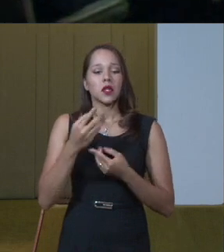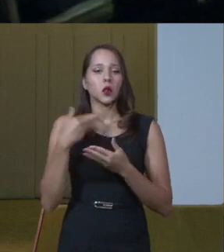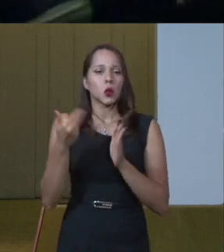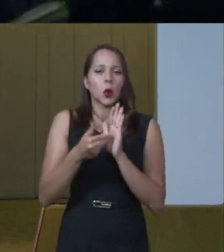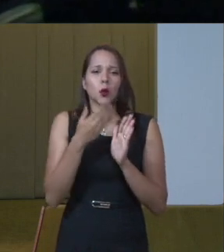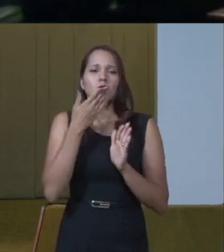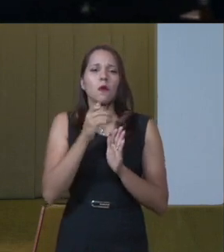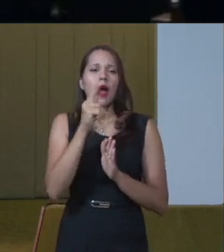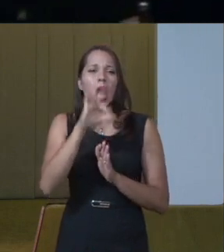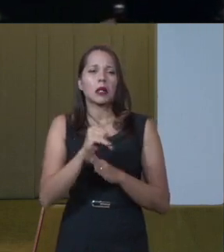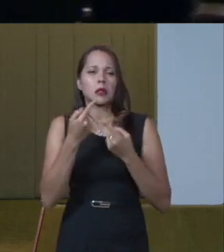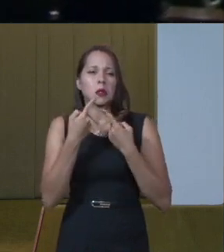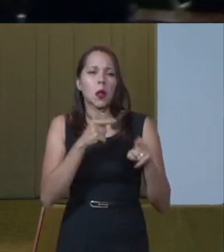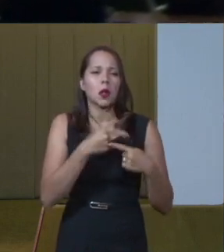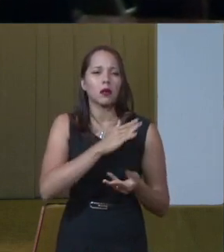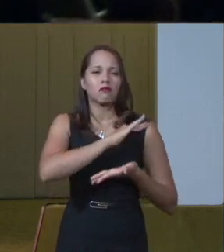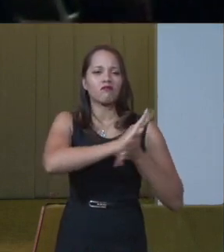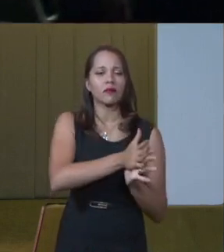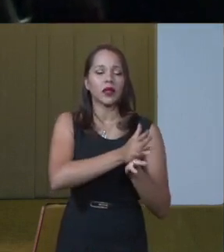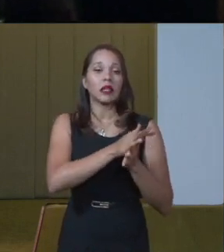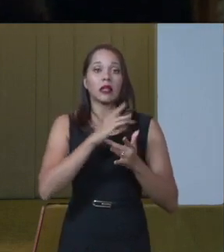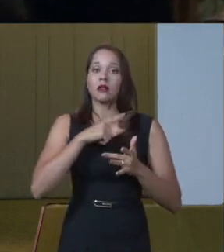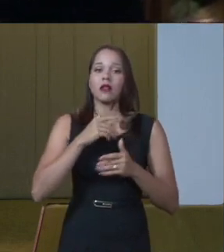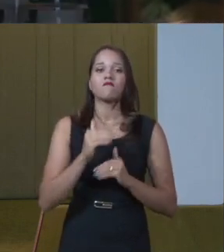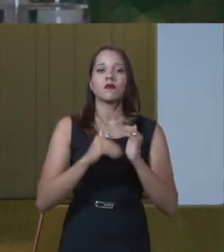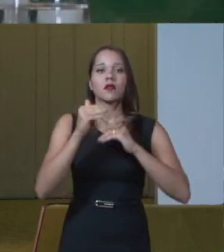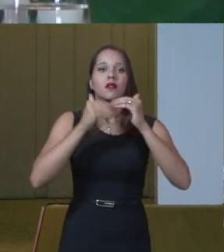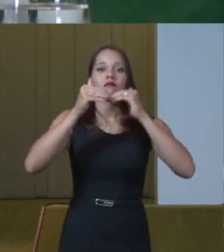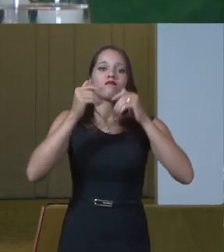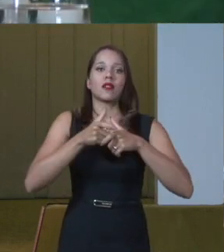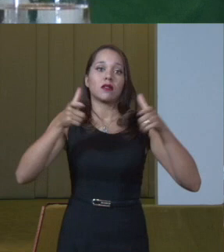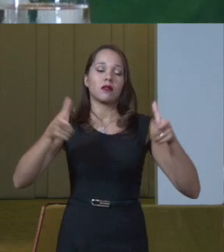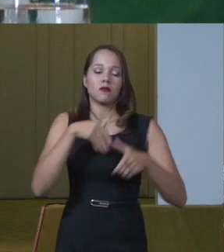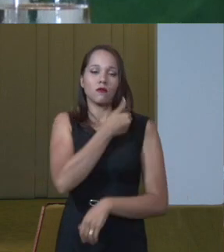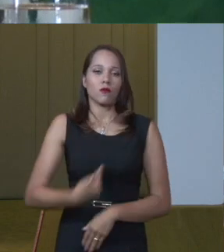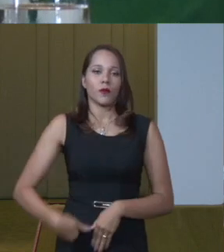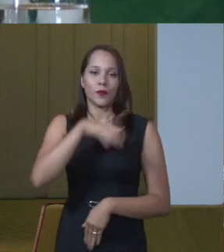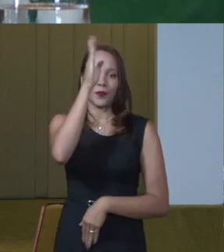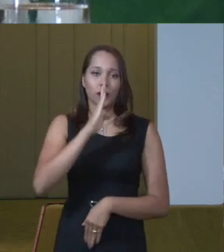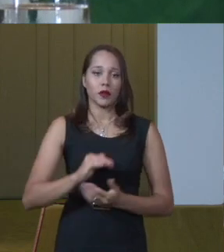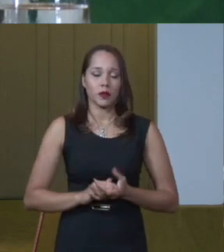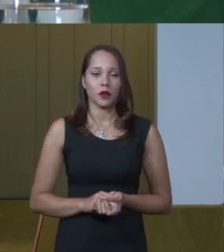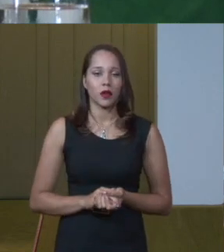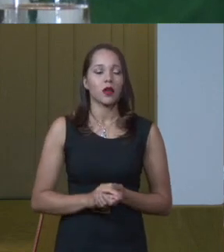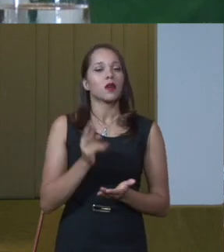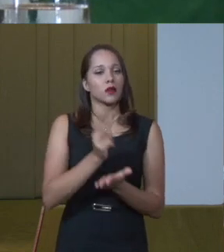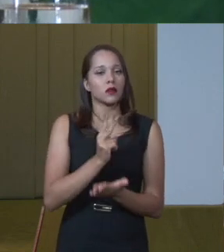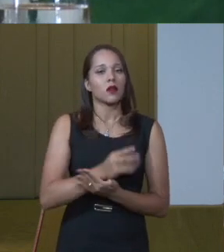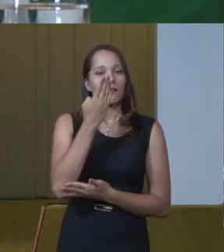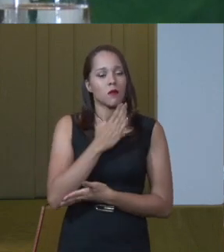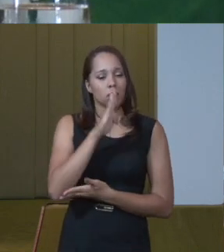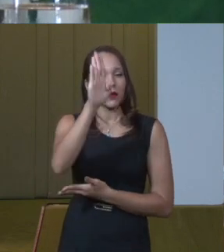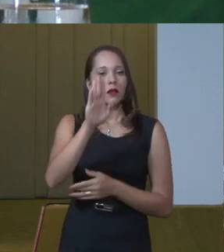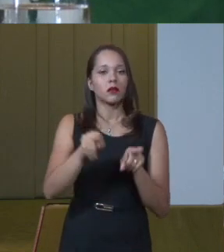e violência baseados em religião ou crença, preocupação crescente do governo brasileiro. Seguiremos comprometidos, sempre